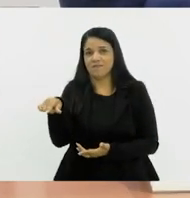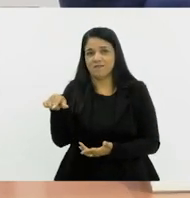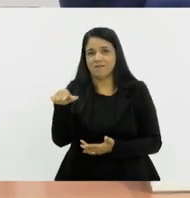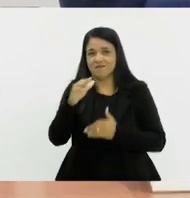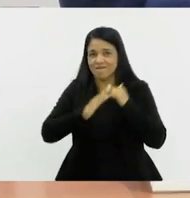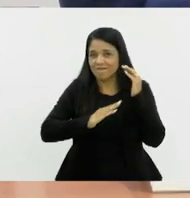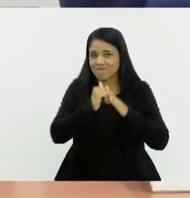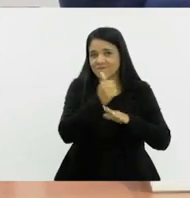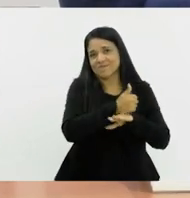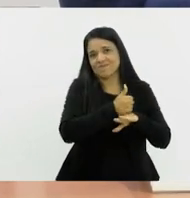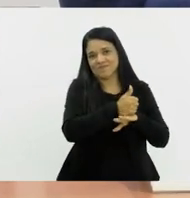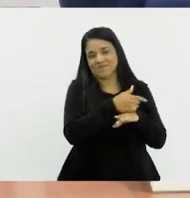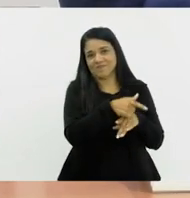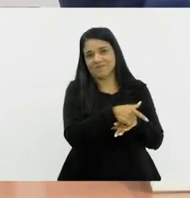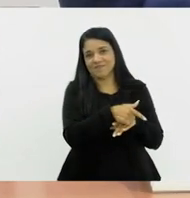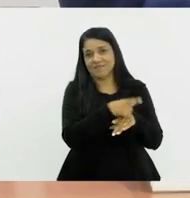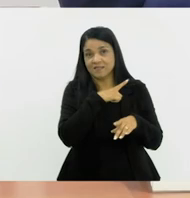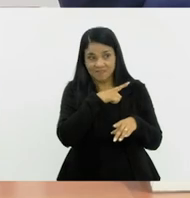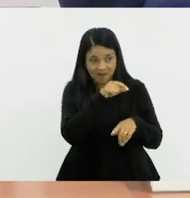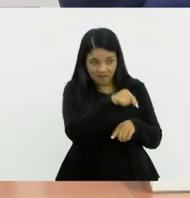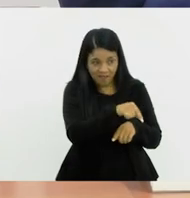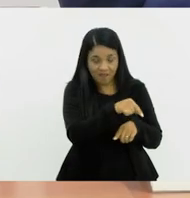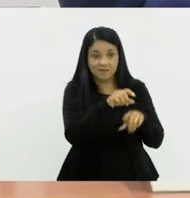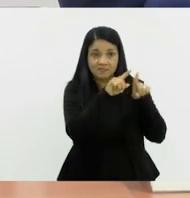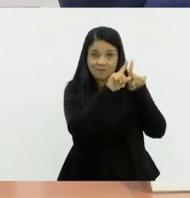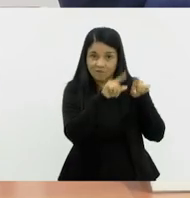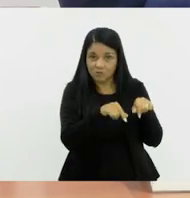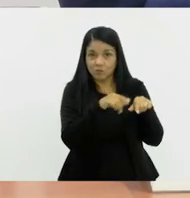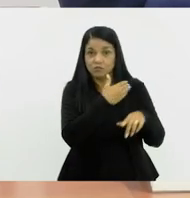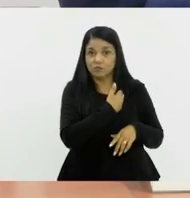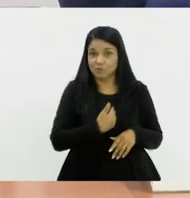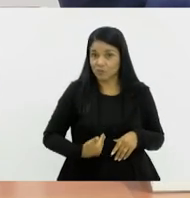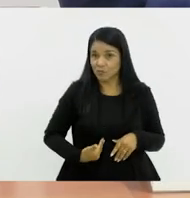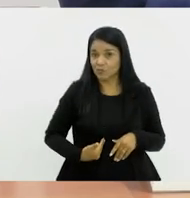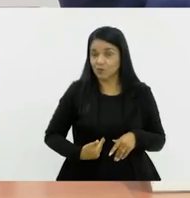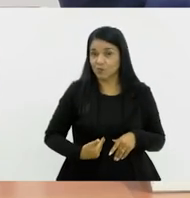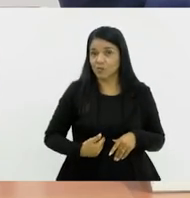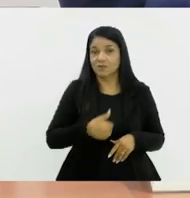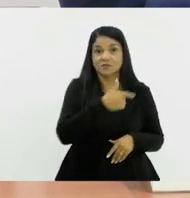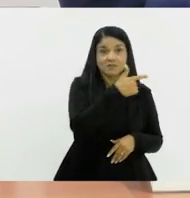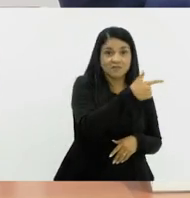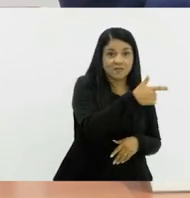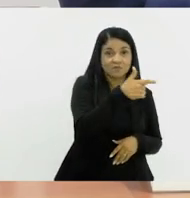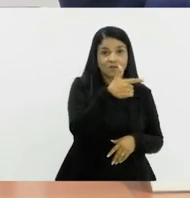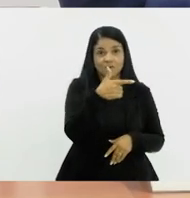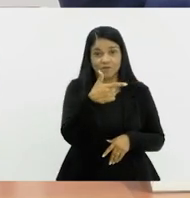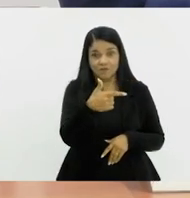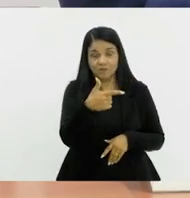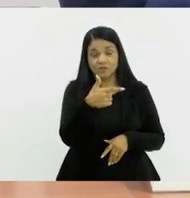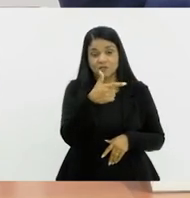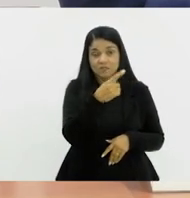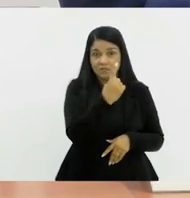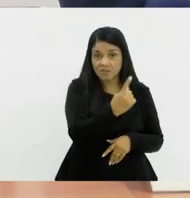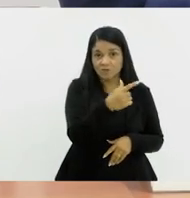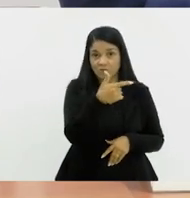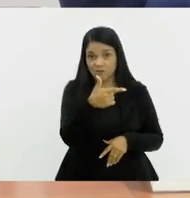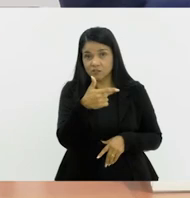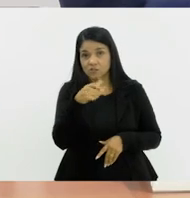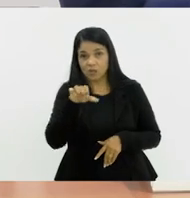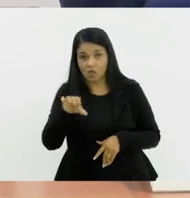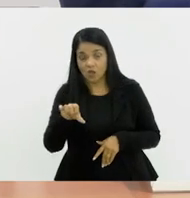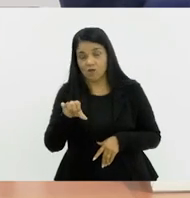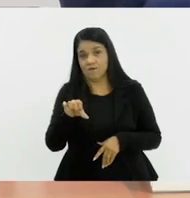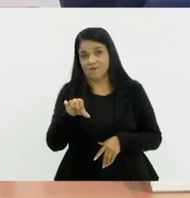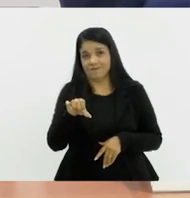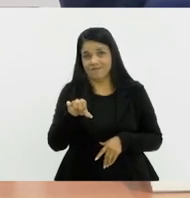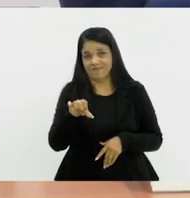tem hoje. Hoje estão lá lotados, servidores públicos, 129 profissionais de saúde, com esse